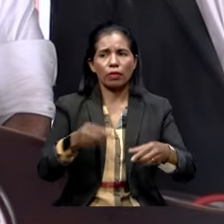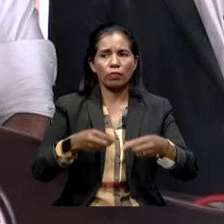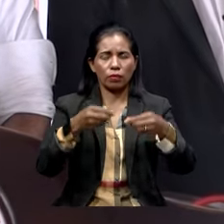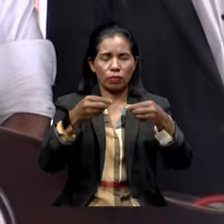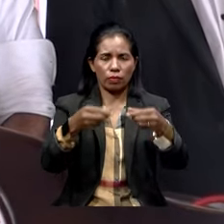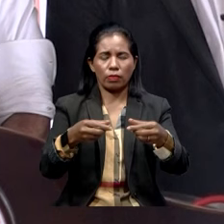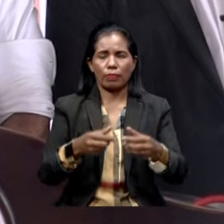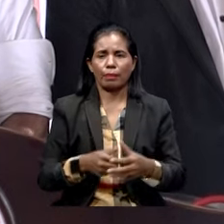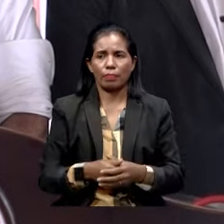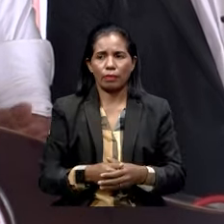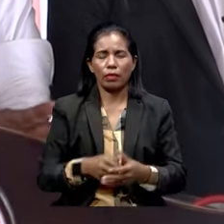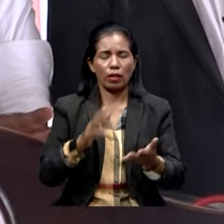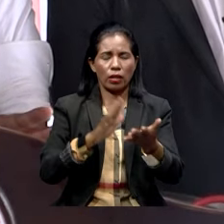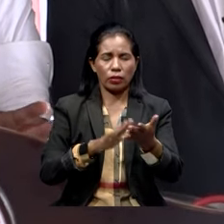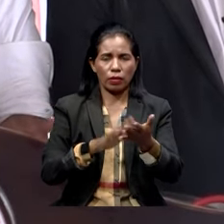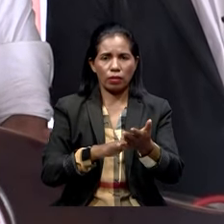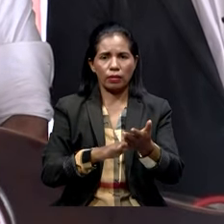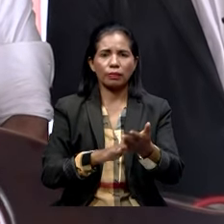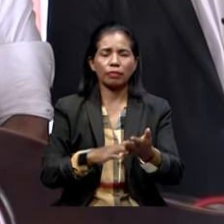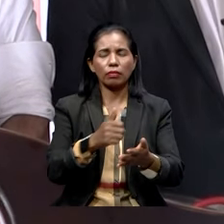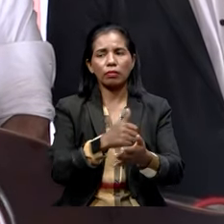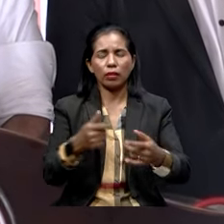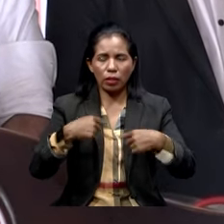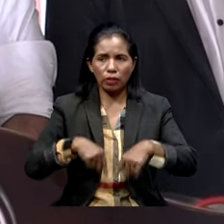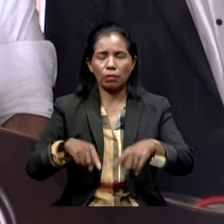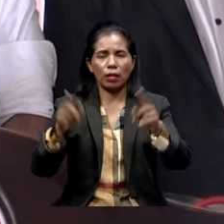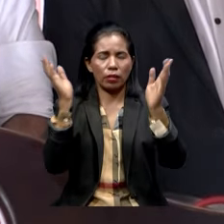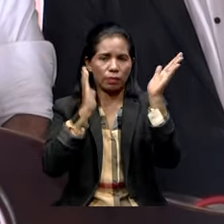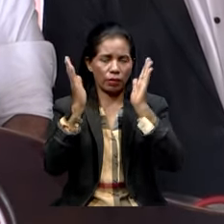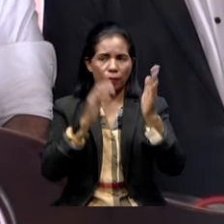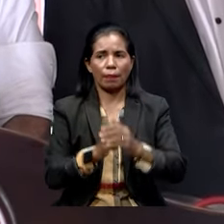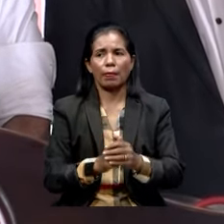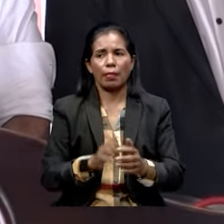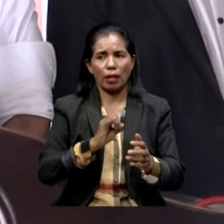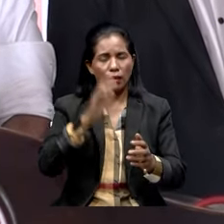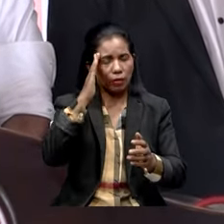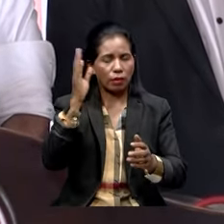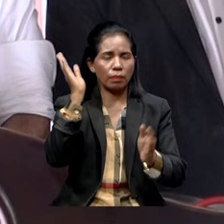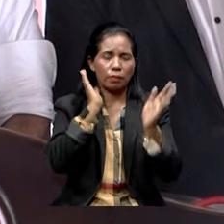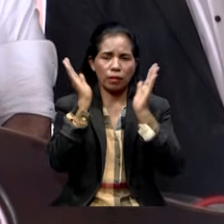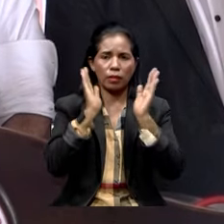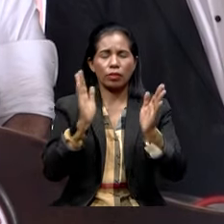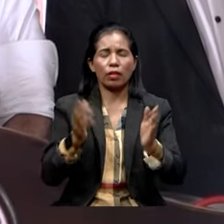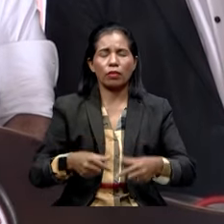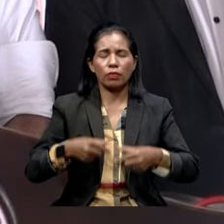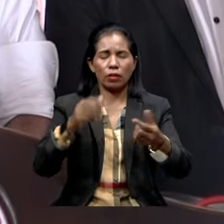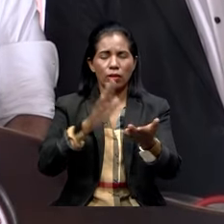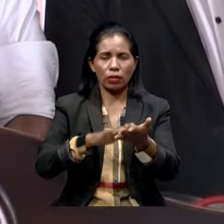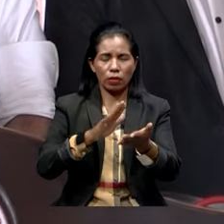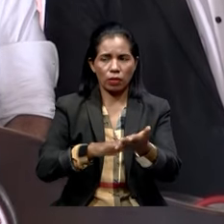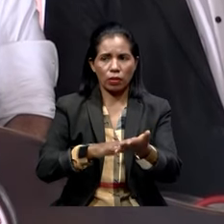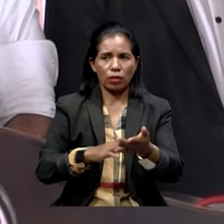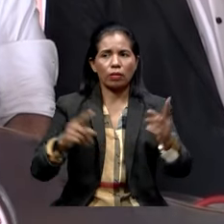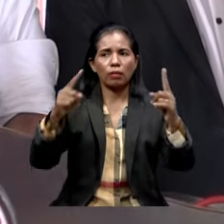oferecemos escola balo na BMK atuar em Malásia. Unemos Malásia oferece bolso estudo e escola